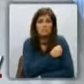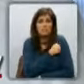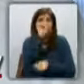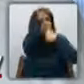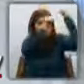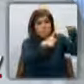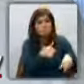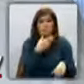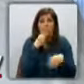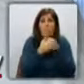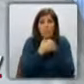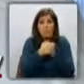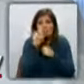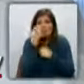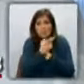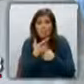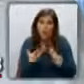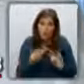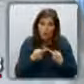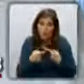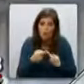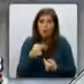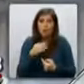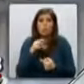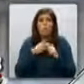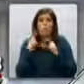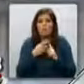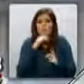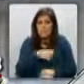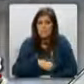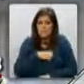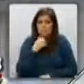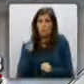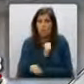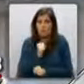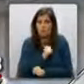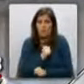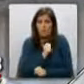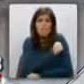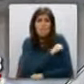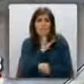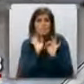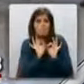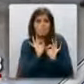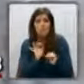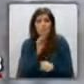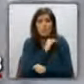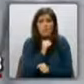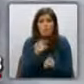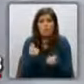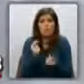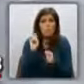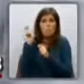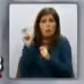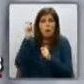que, nesta época do ano, pois eles sentem o frio, não? As casas adequadas ao frio. Não tem dinheiro para pagar a